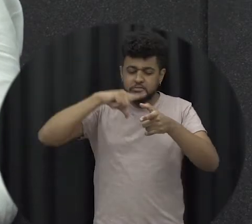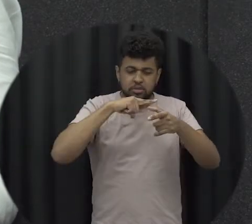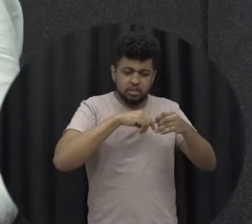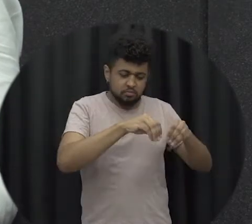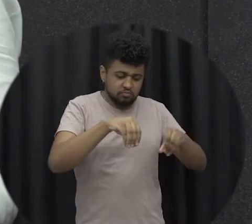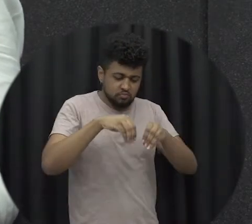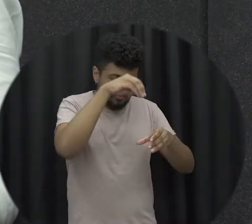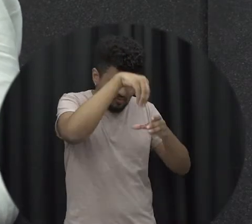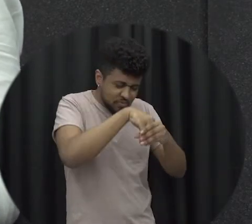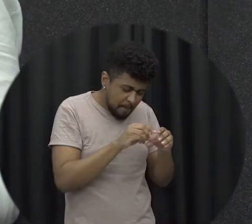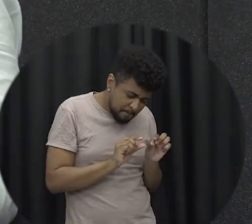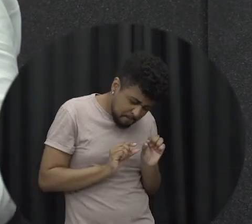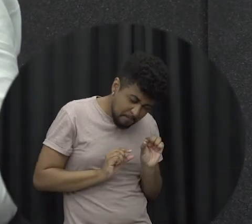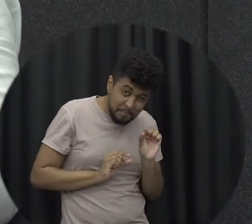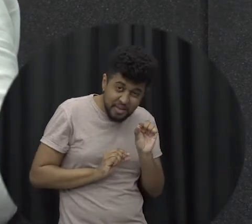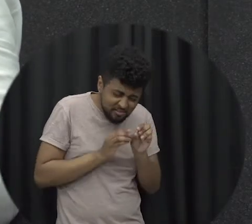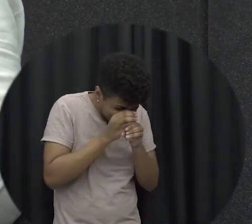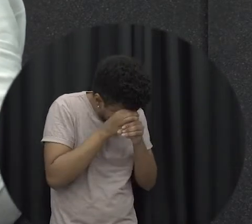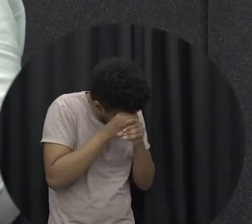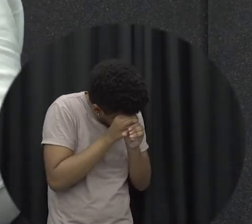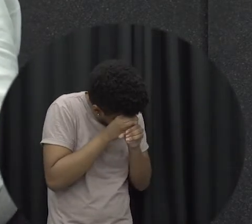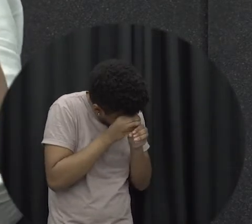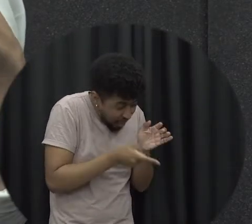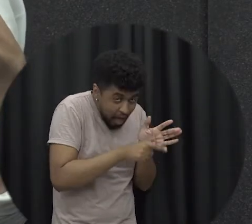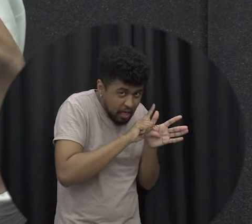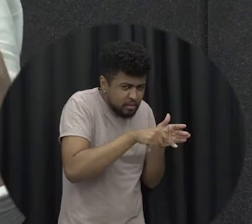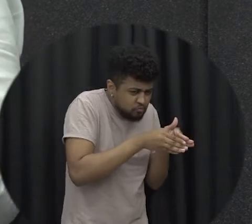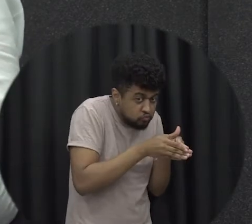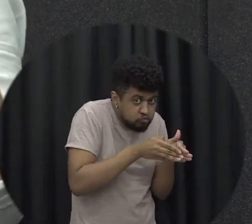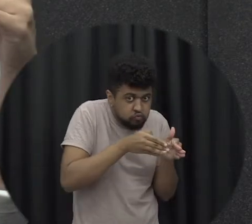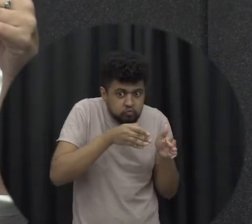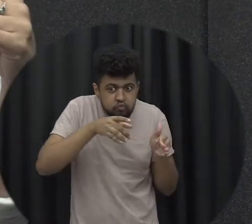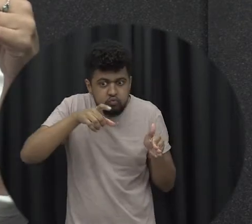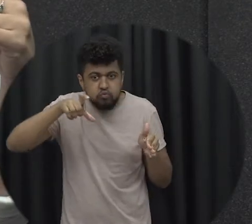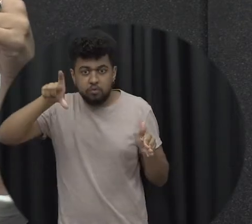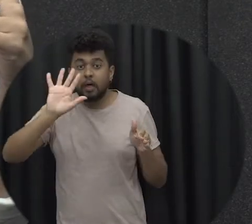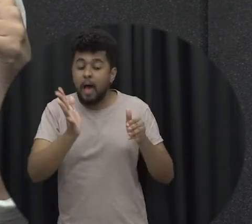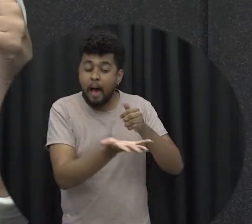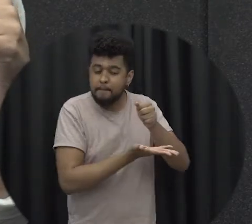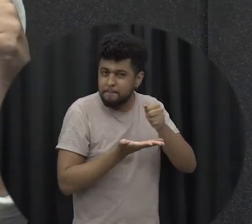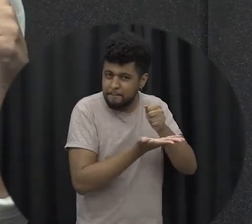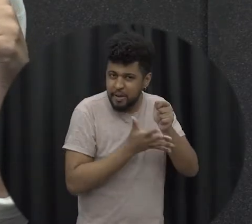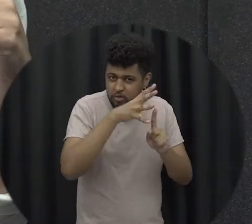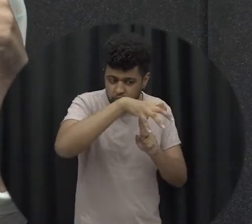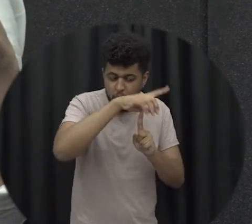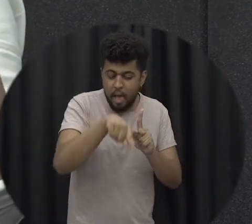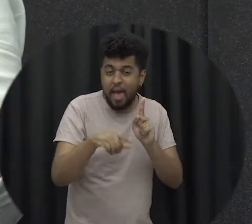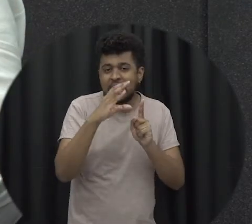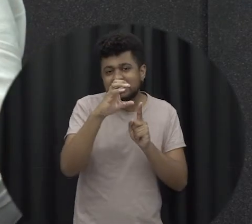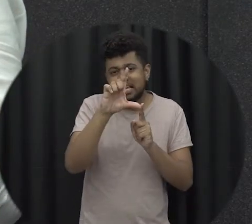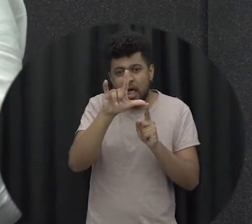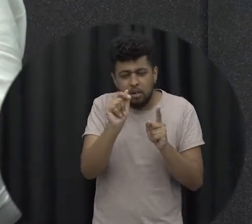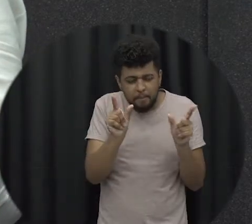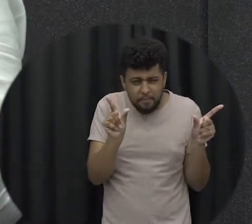como microscópico. Então, a gente tem a base do fungo, ele é uma célula microscópica. E aí,